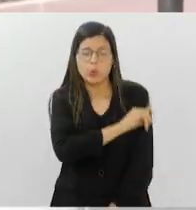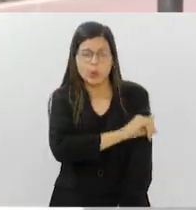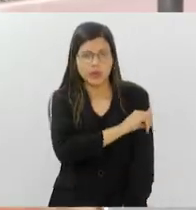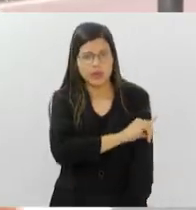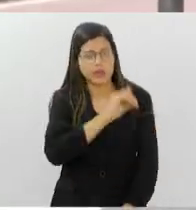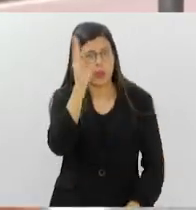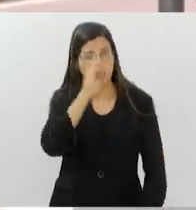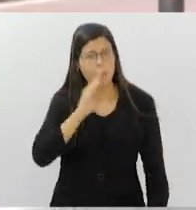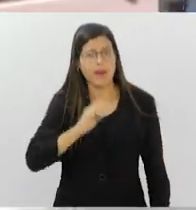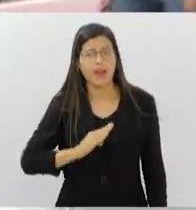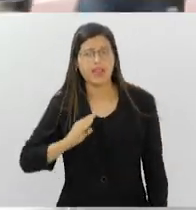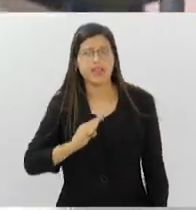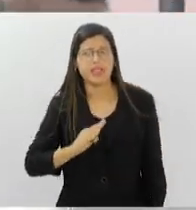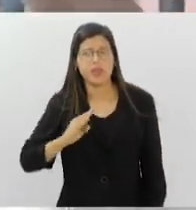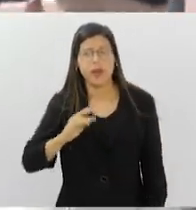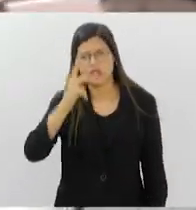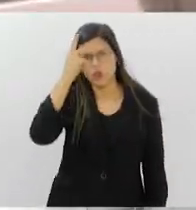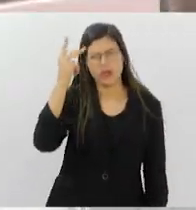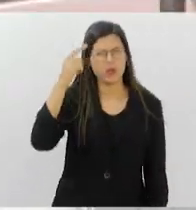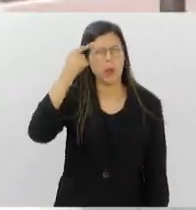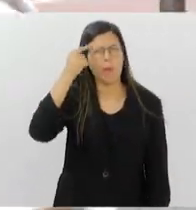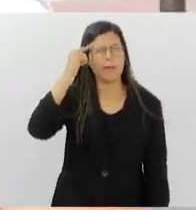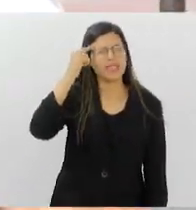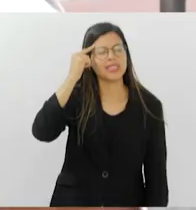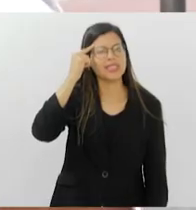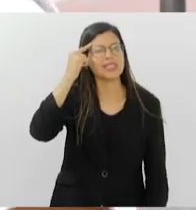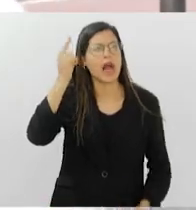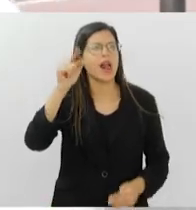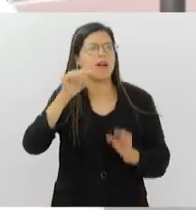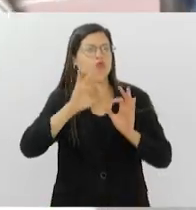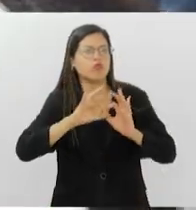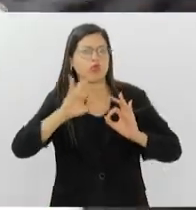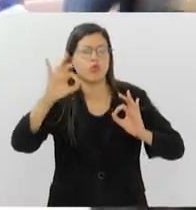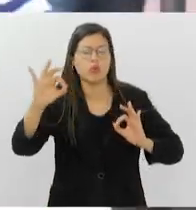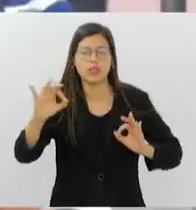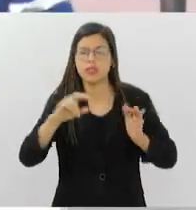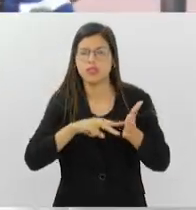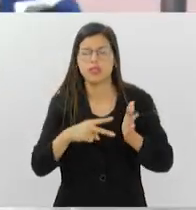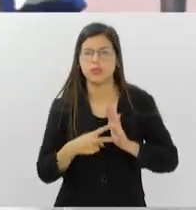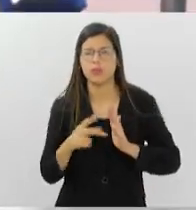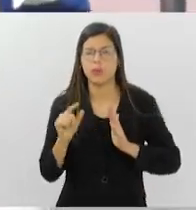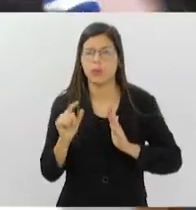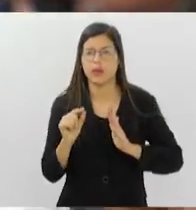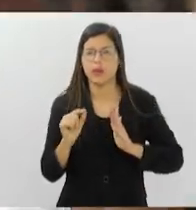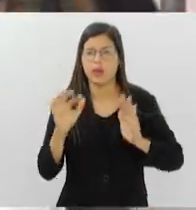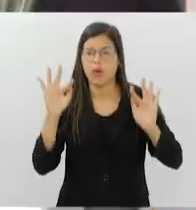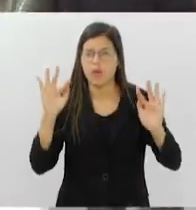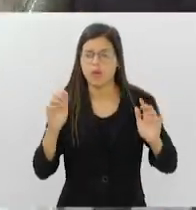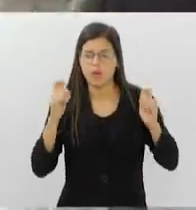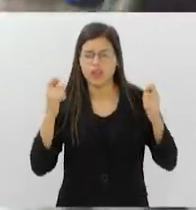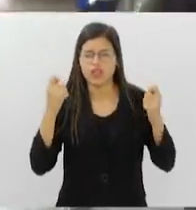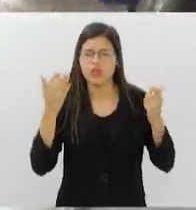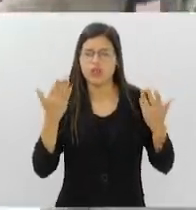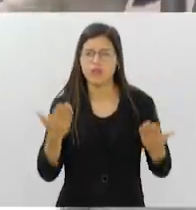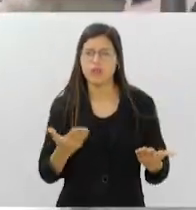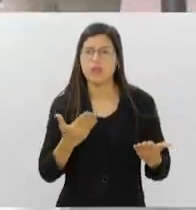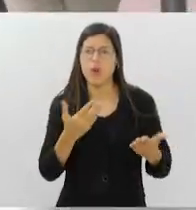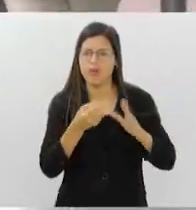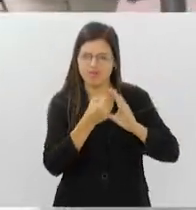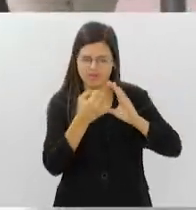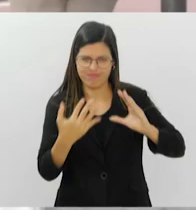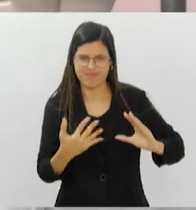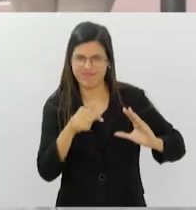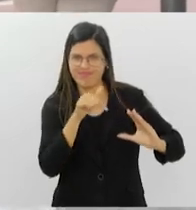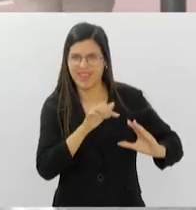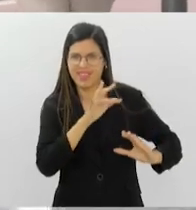Brasil estiverem no Imaginário das pessoas como algo longe Isso significa que um festival com as características da flup